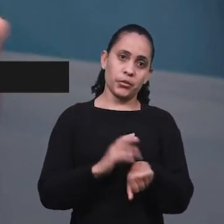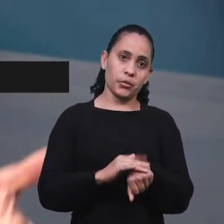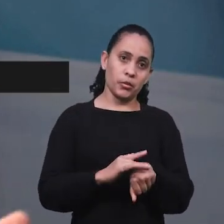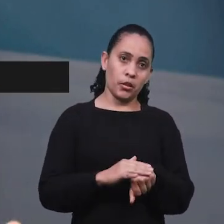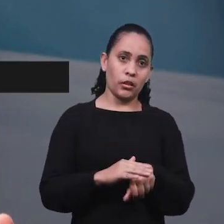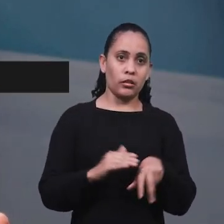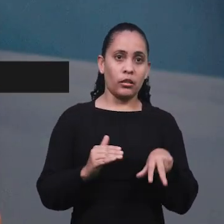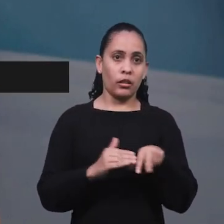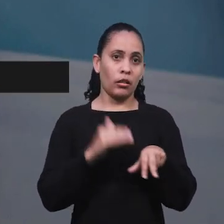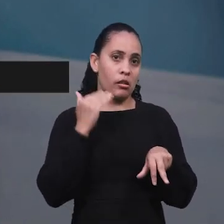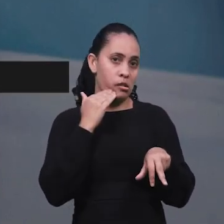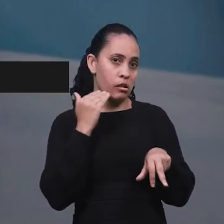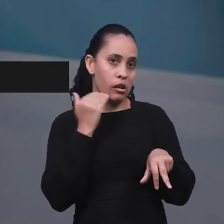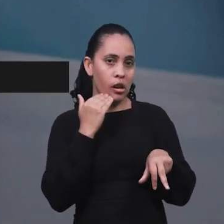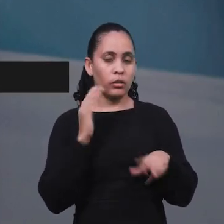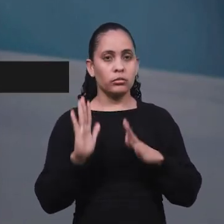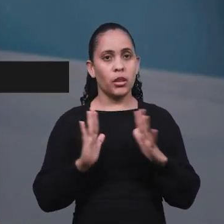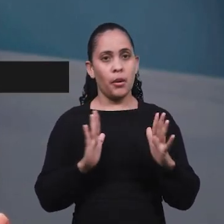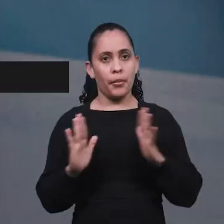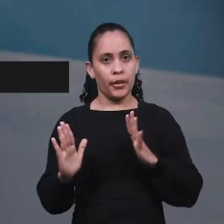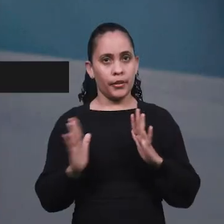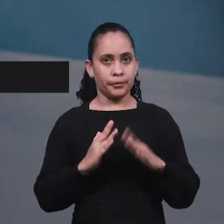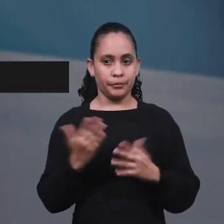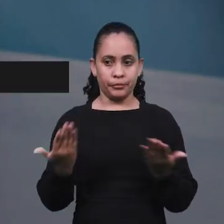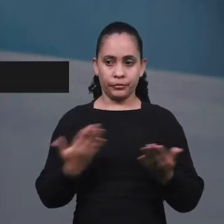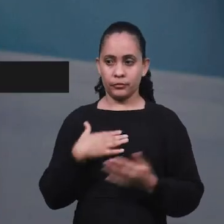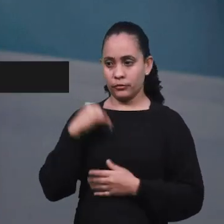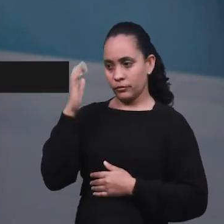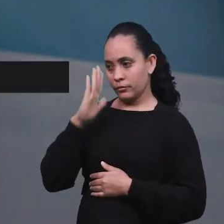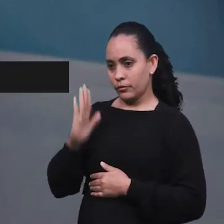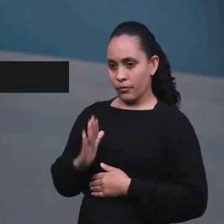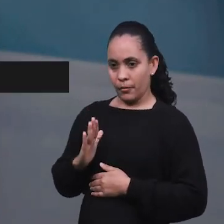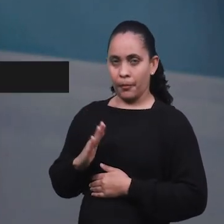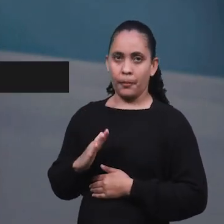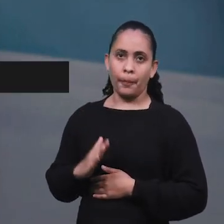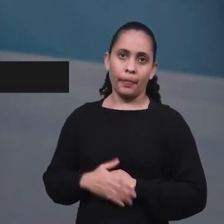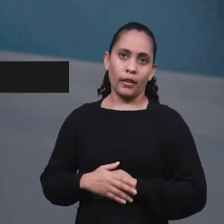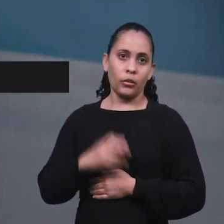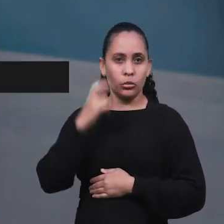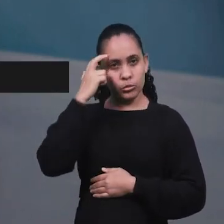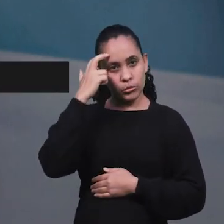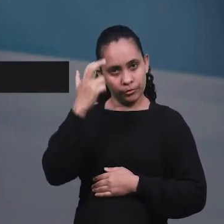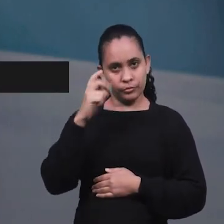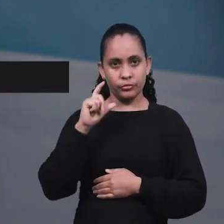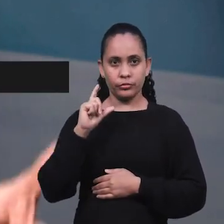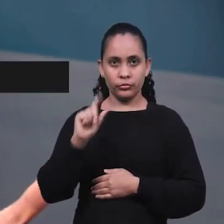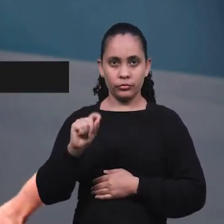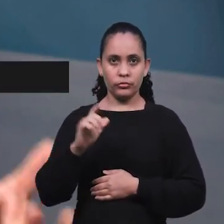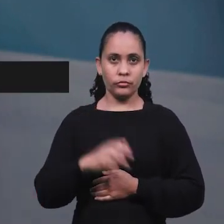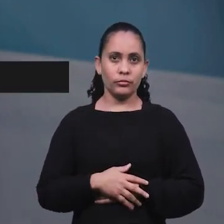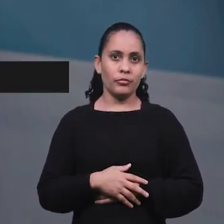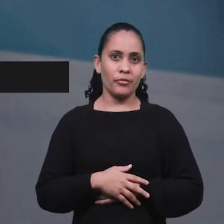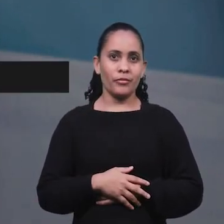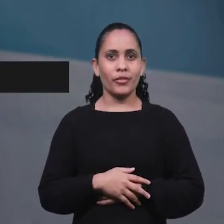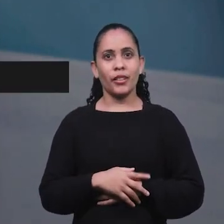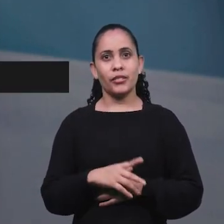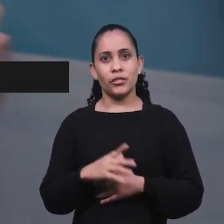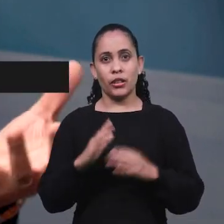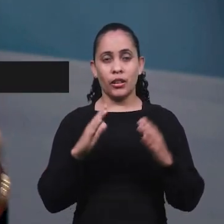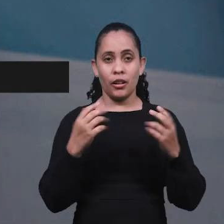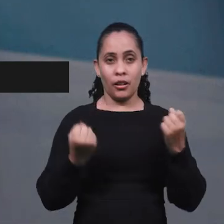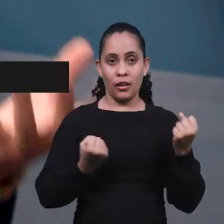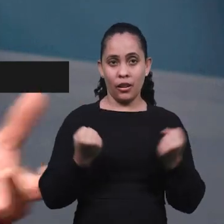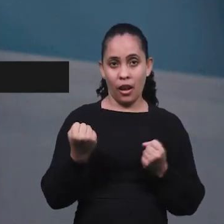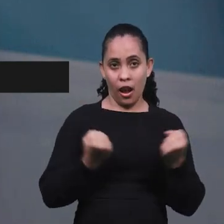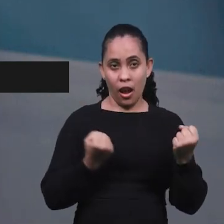uma incapacidade temporária, né? O brasileiro, infelizmente, ele tem muito a cultura de fazer seguro de tijolo e de lata, né? De